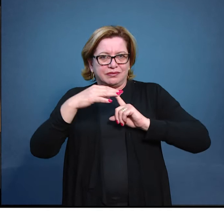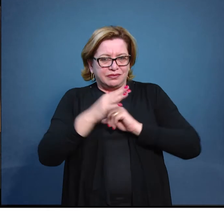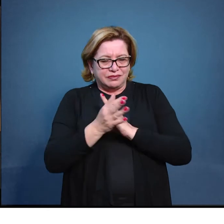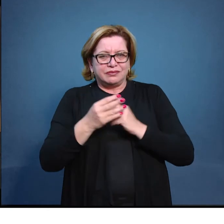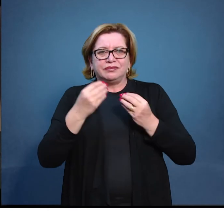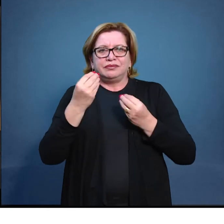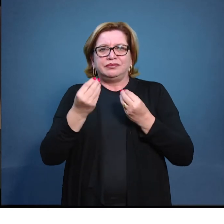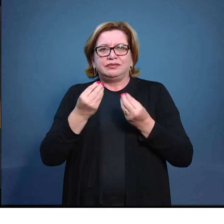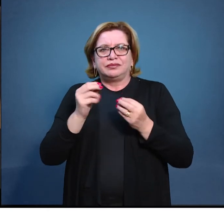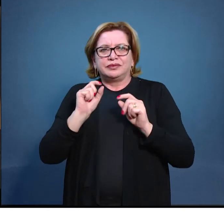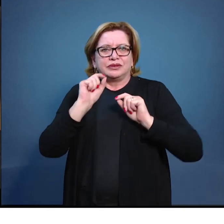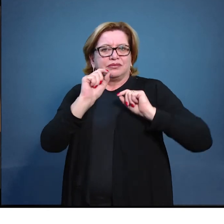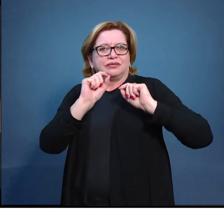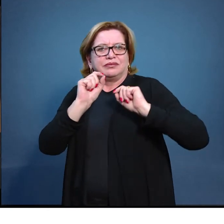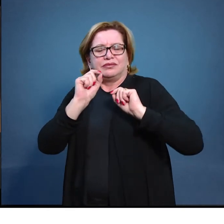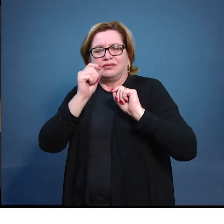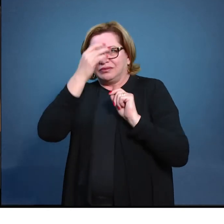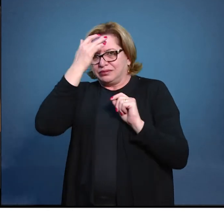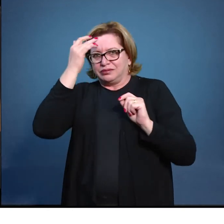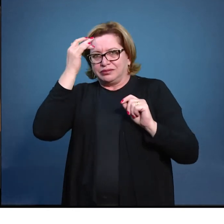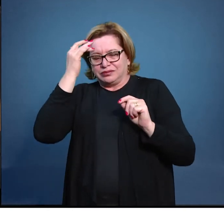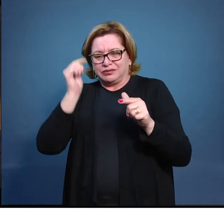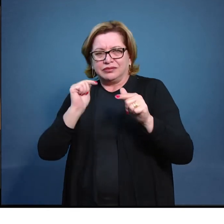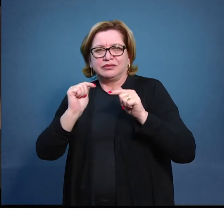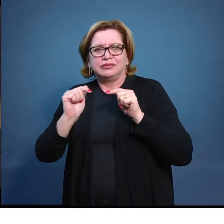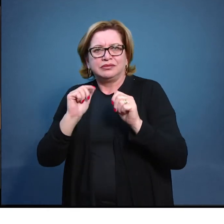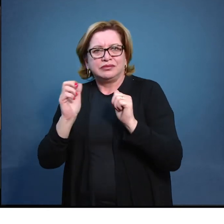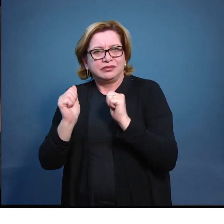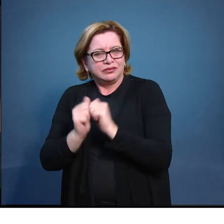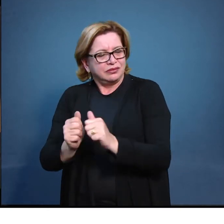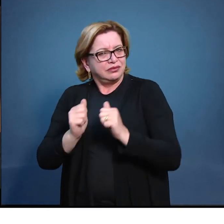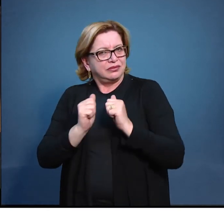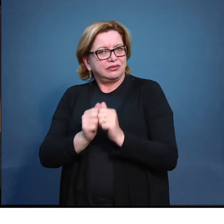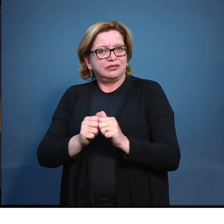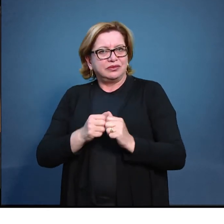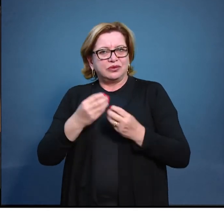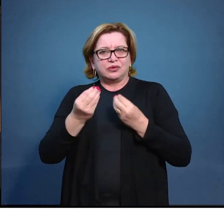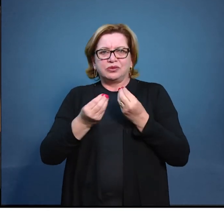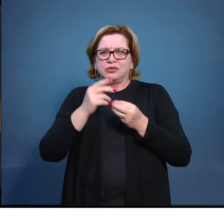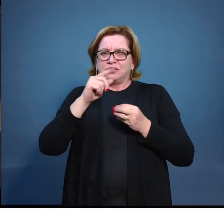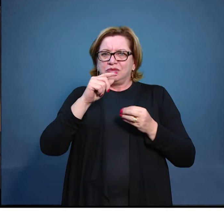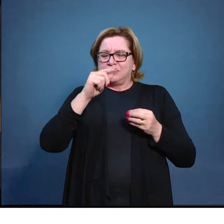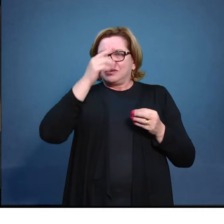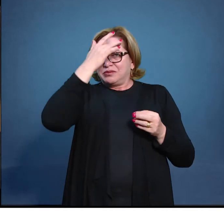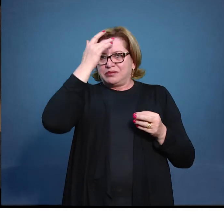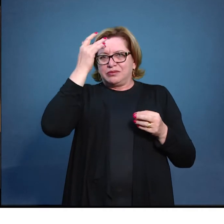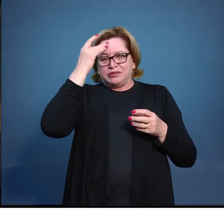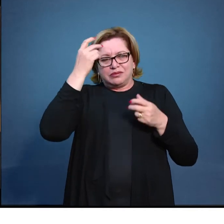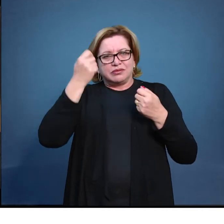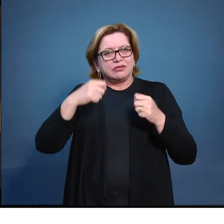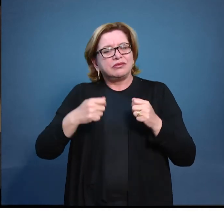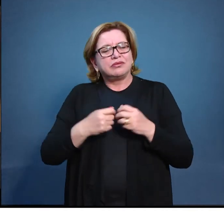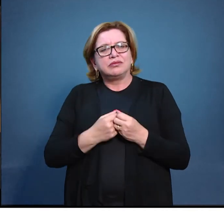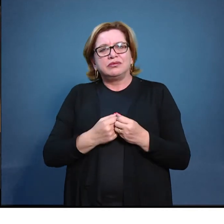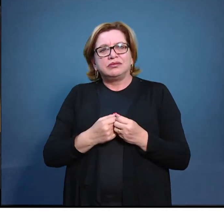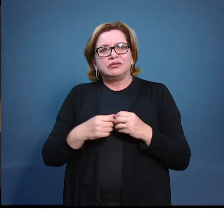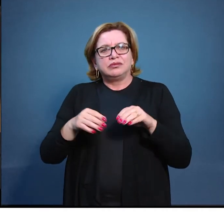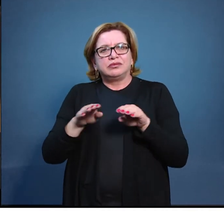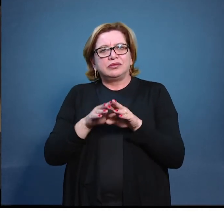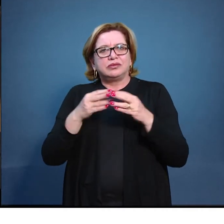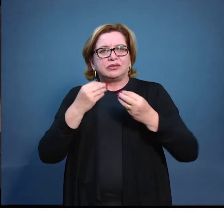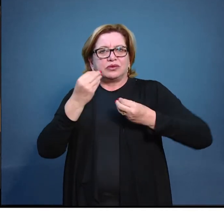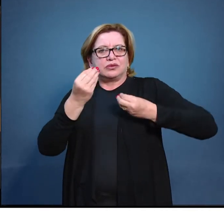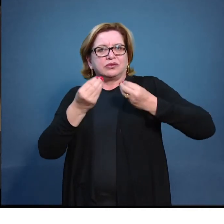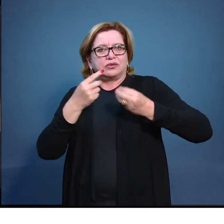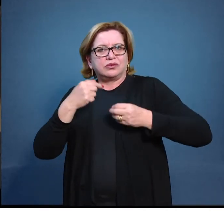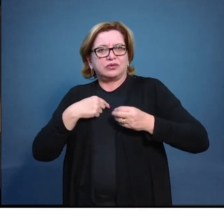atender, quem eu tenho para atender essas demandas e que tipo de pessoas são necessárias para isso e como que